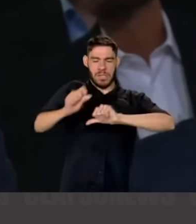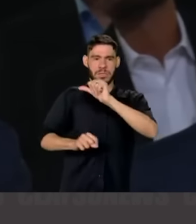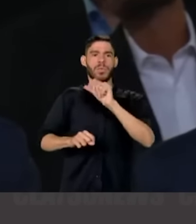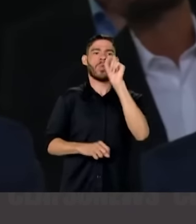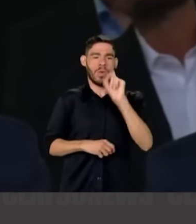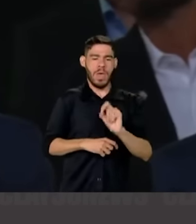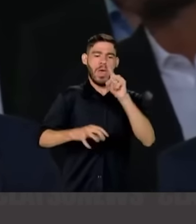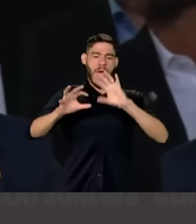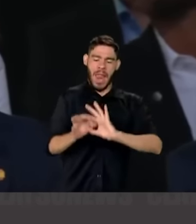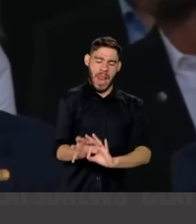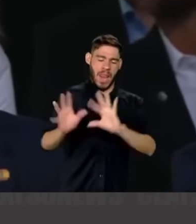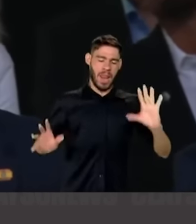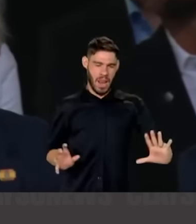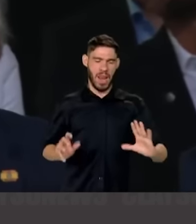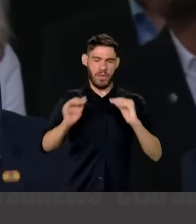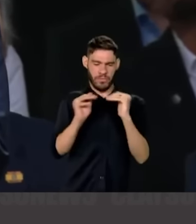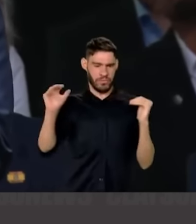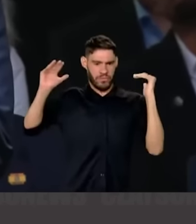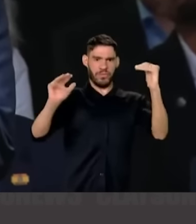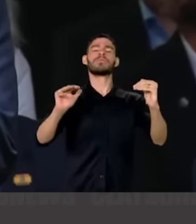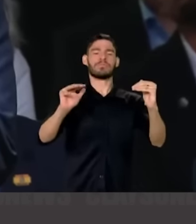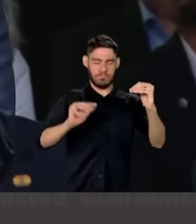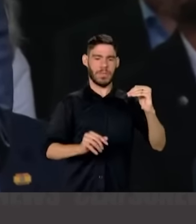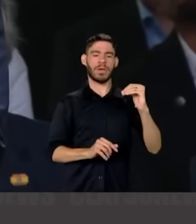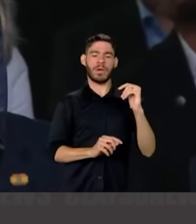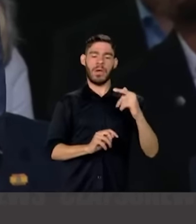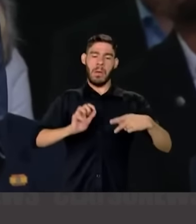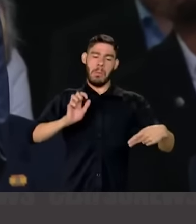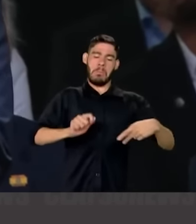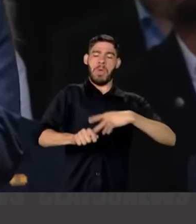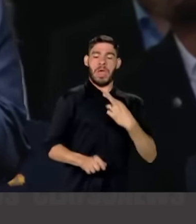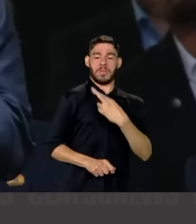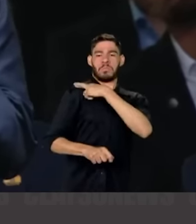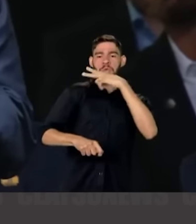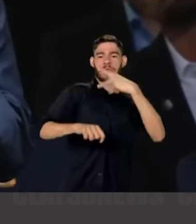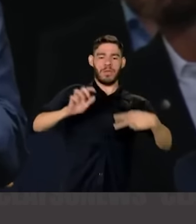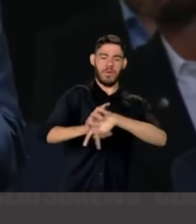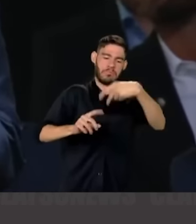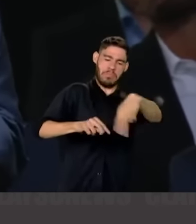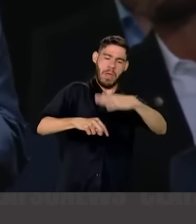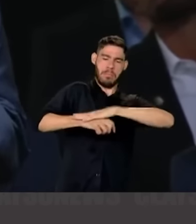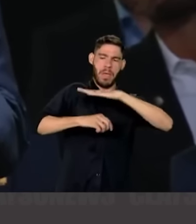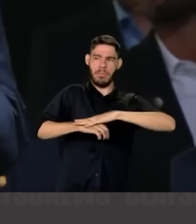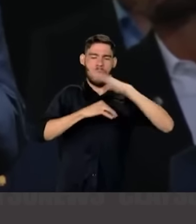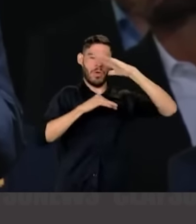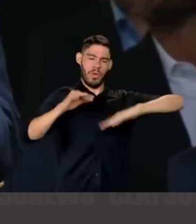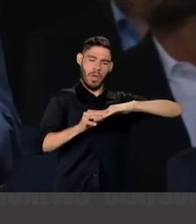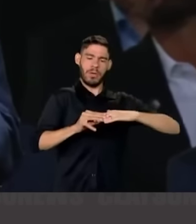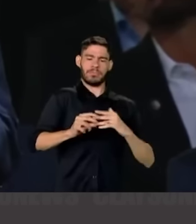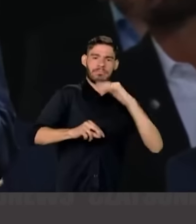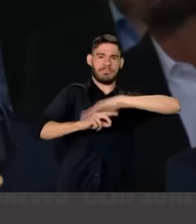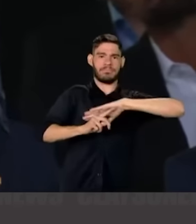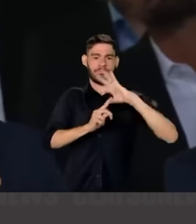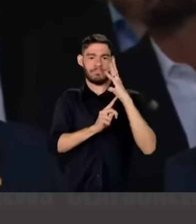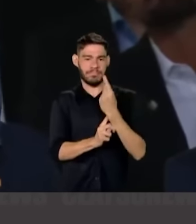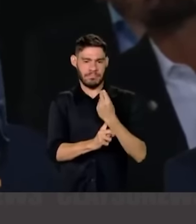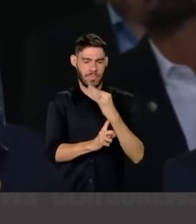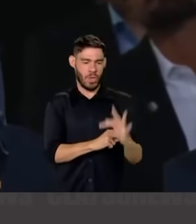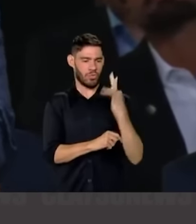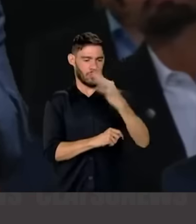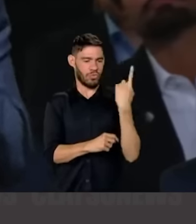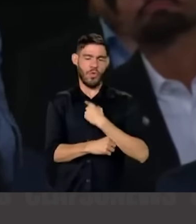num país livre, soberano e dono do seu nariz, dono dos seus artistas, dono da sua arte e dono do